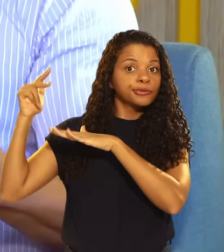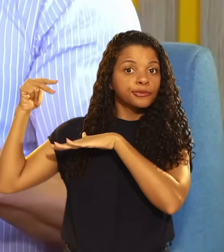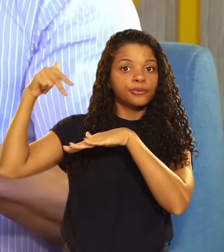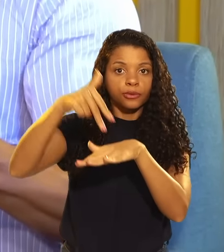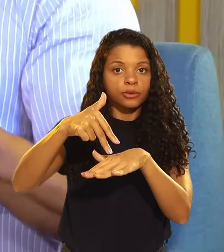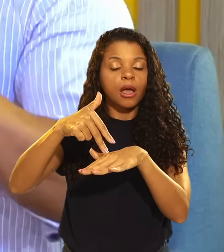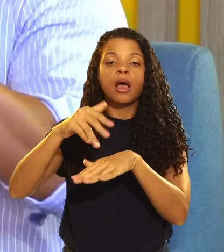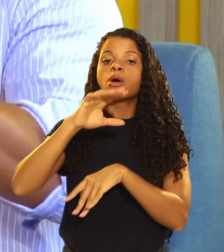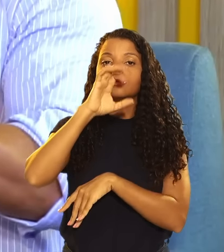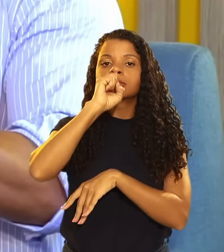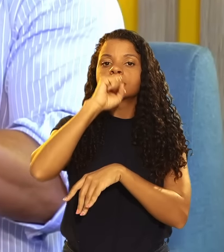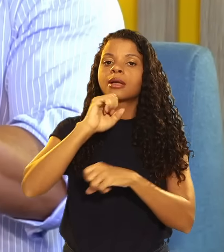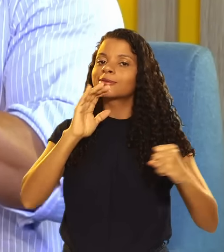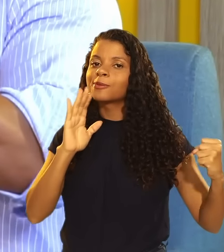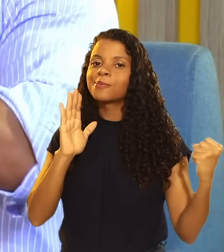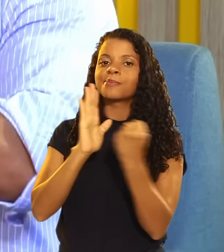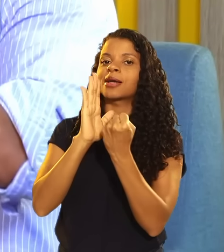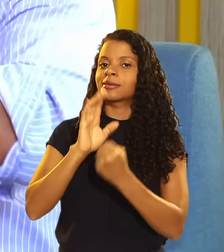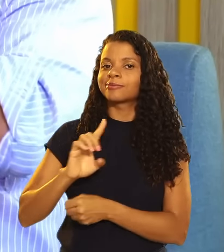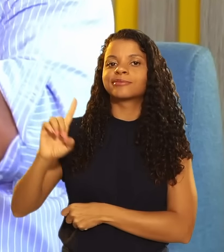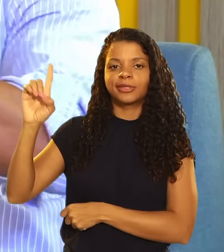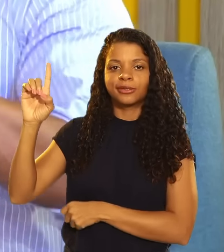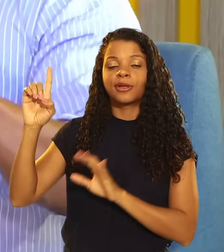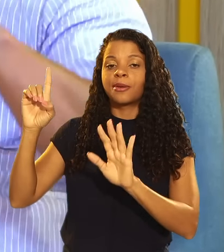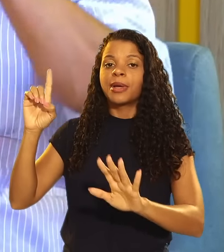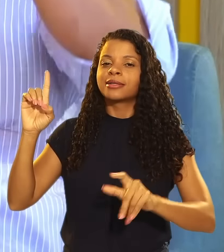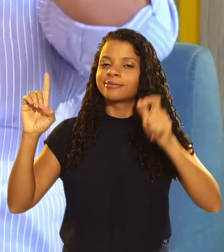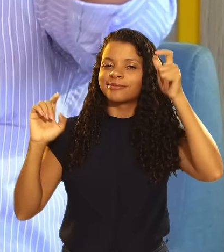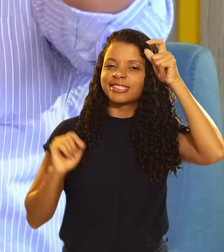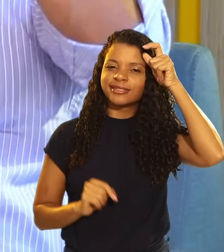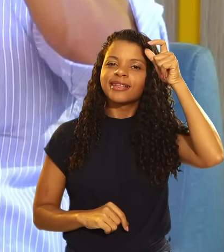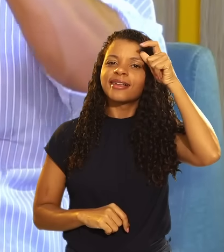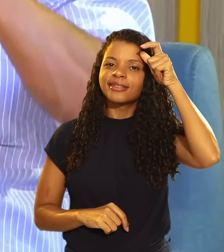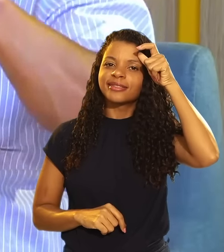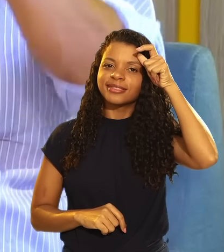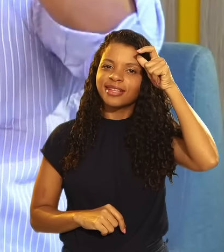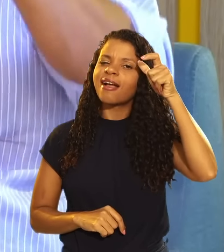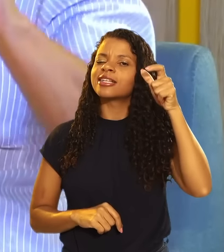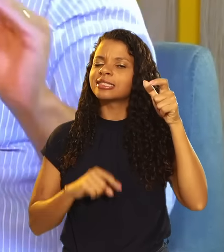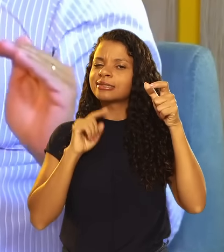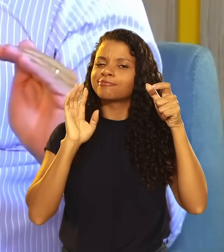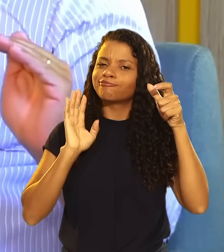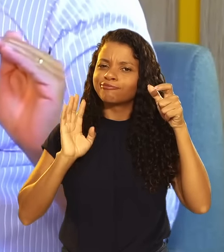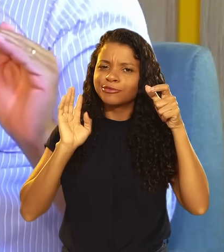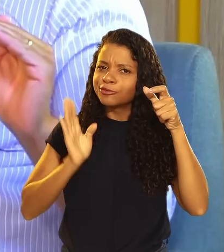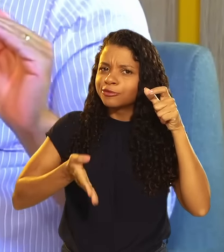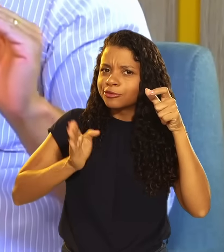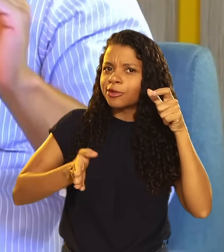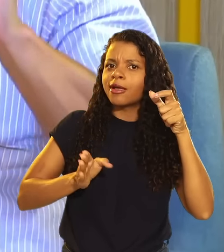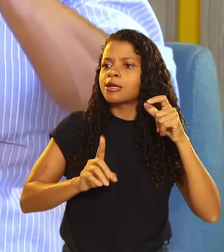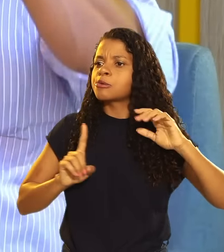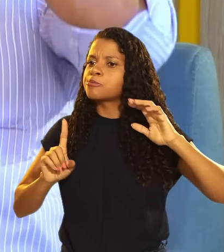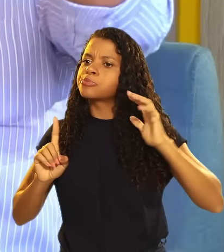de Deus. Mas se nós percebermos, Satanás ele fez questão de ir derrubando os 4 primeiros mandamentos.